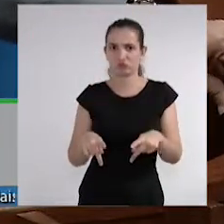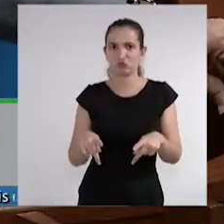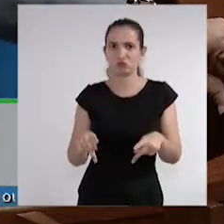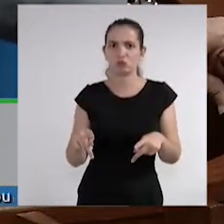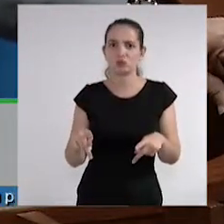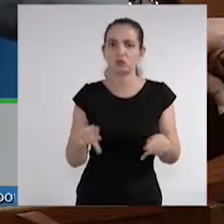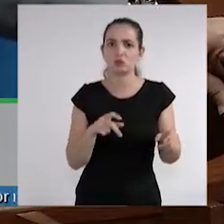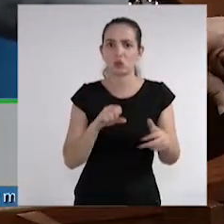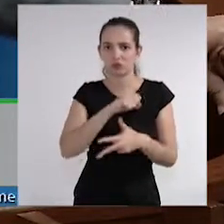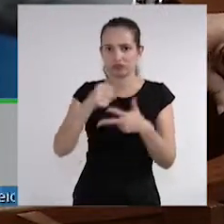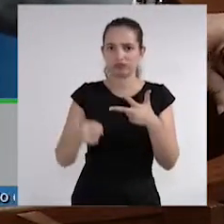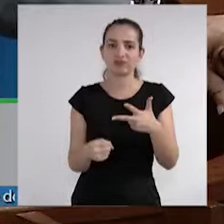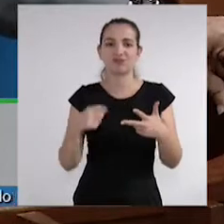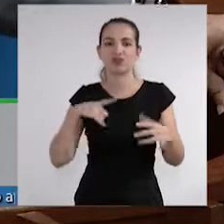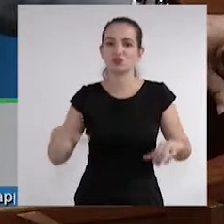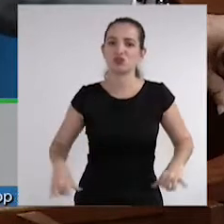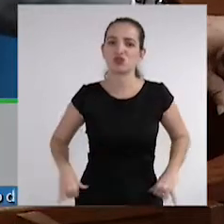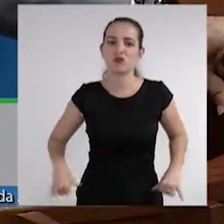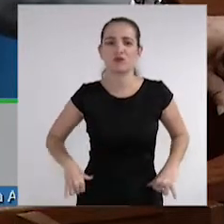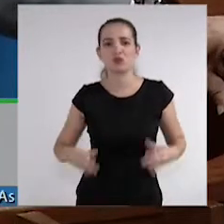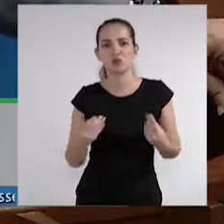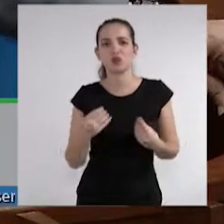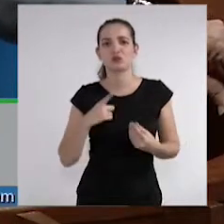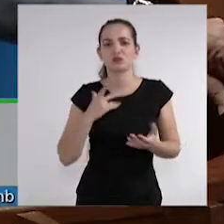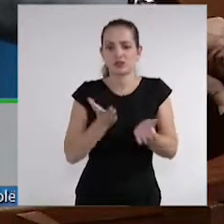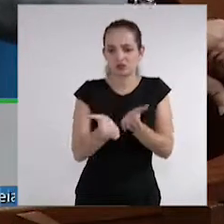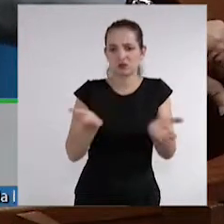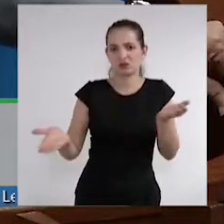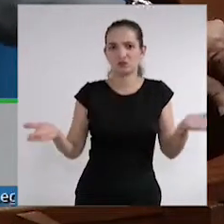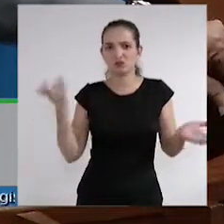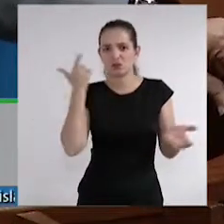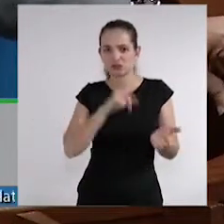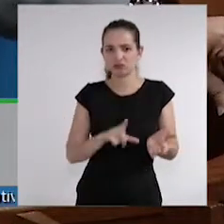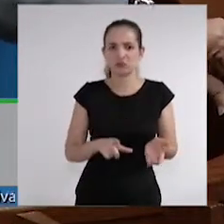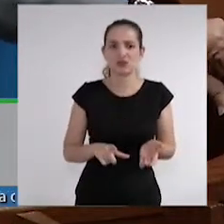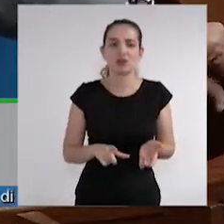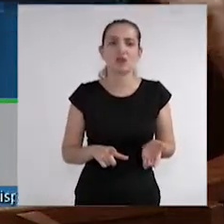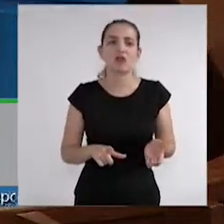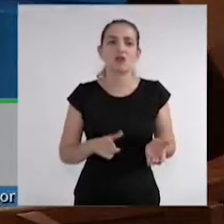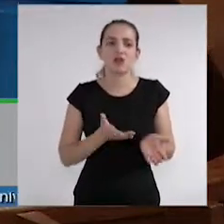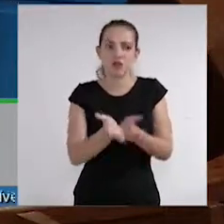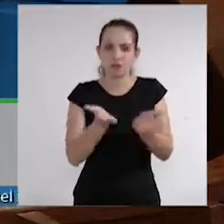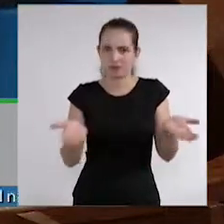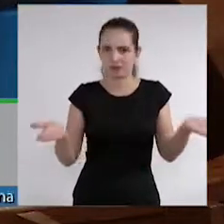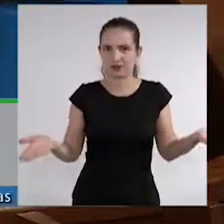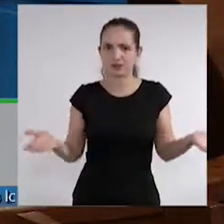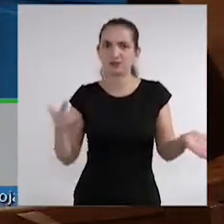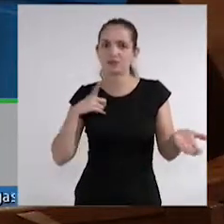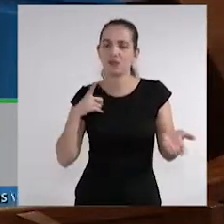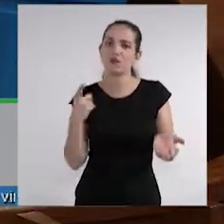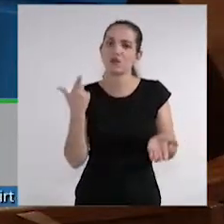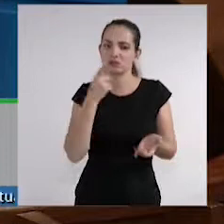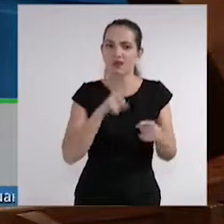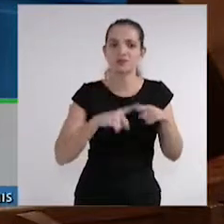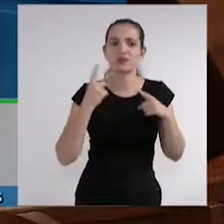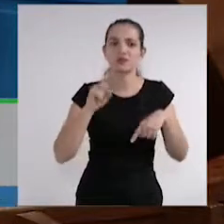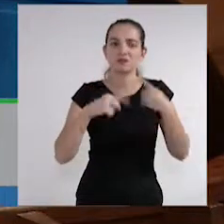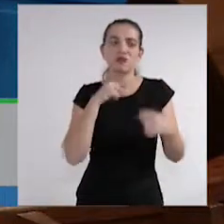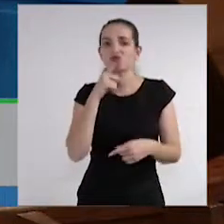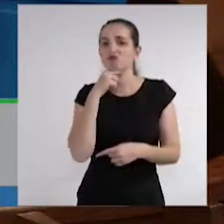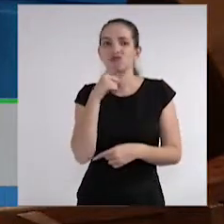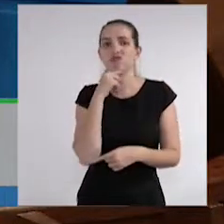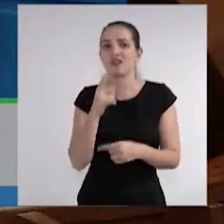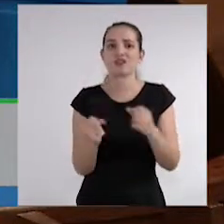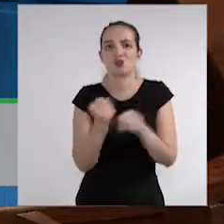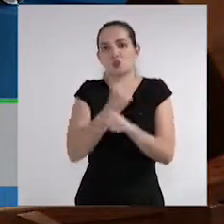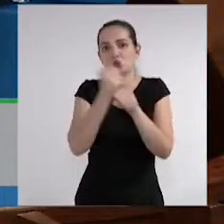participam das licitações, acabam ganhando as licitações e não conseguem tocar as obras. E aditivo, você só pode